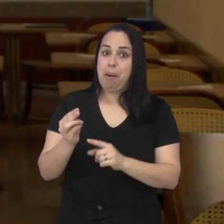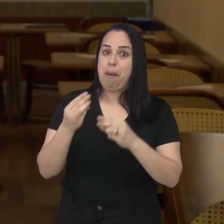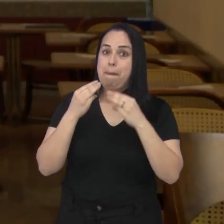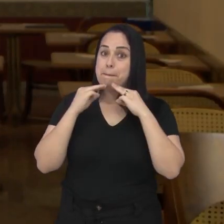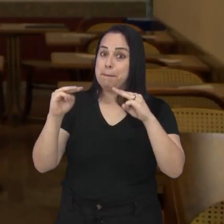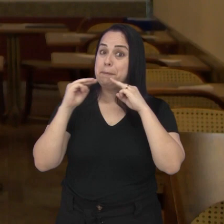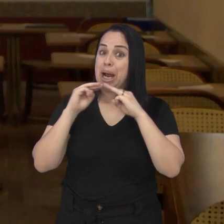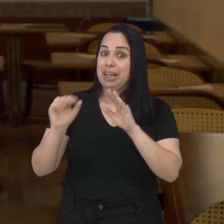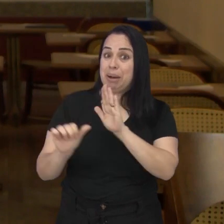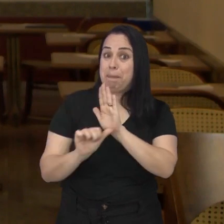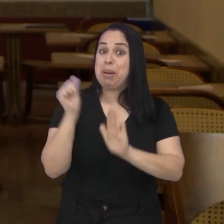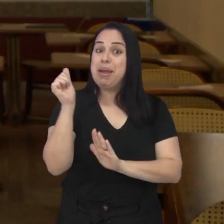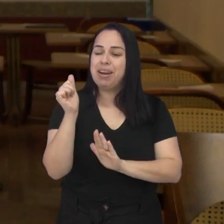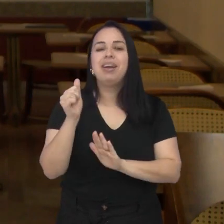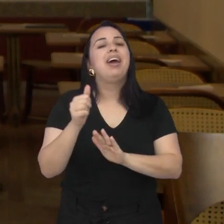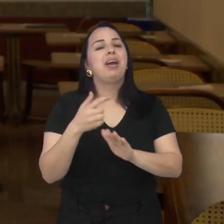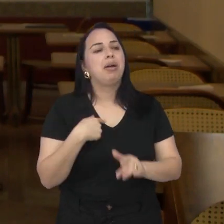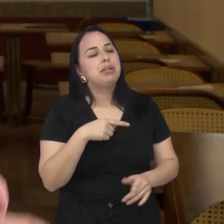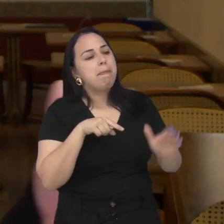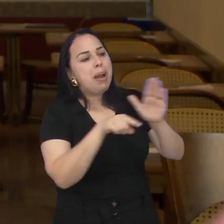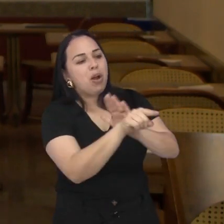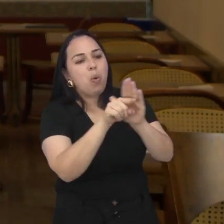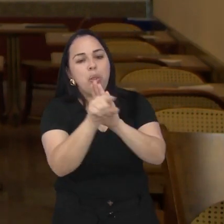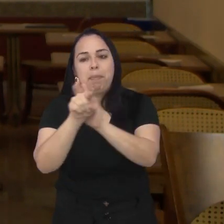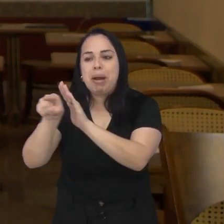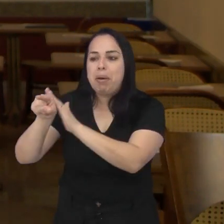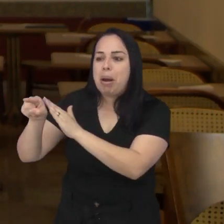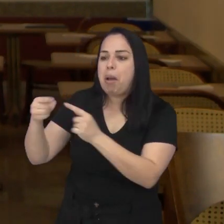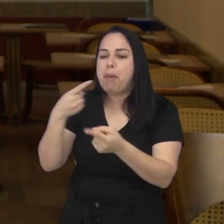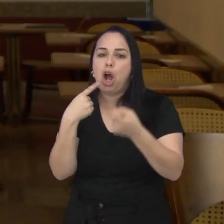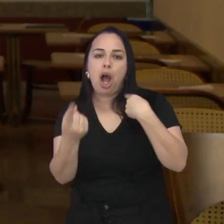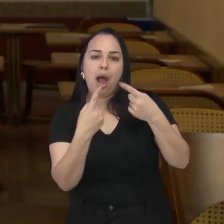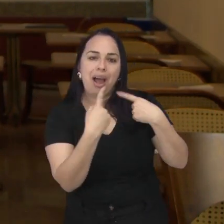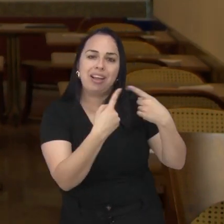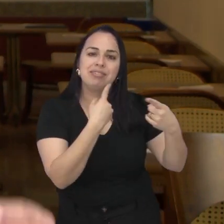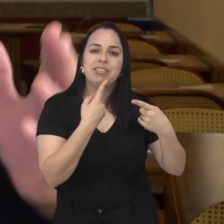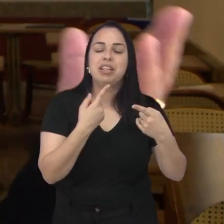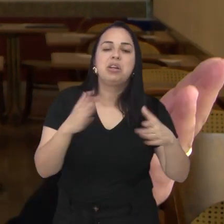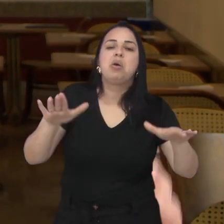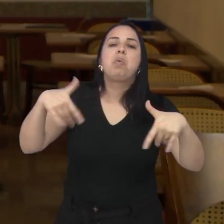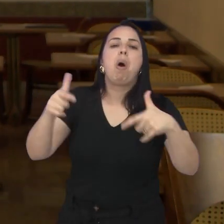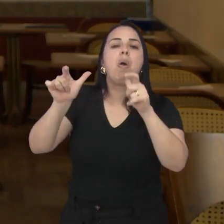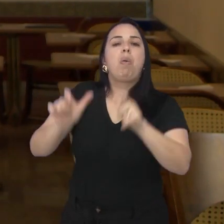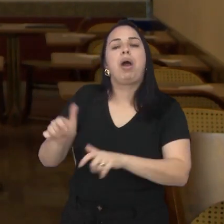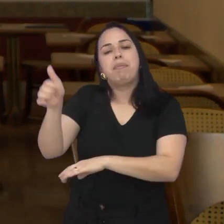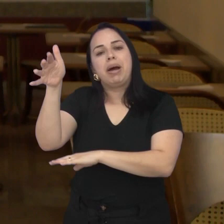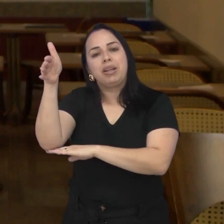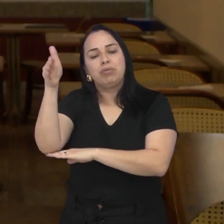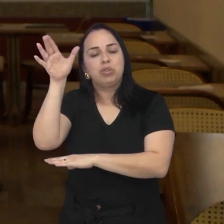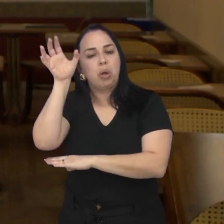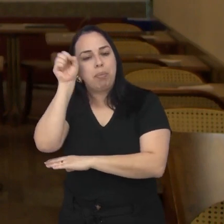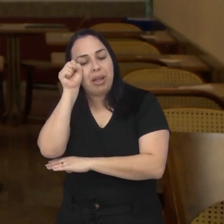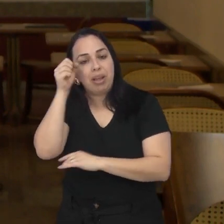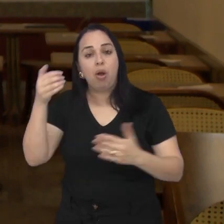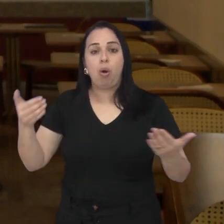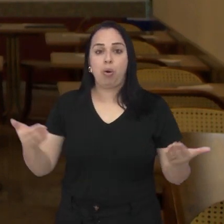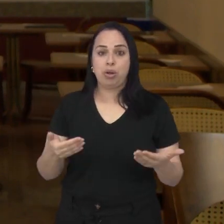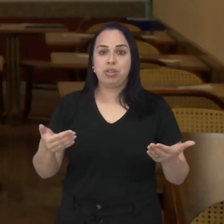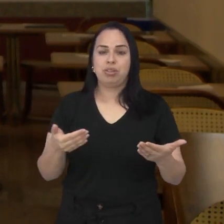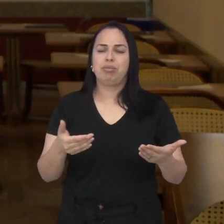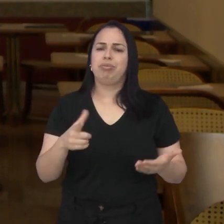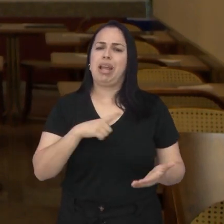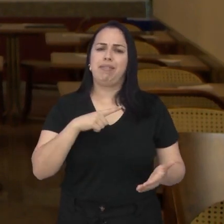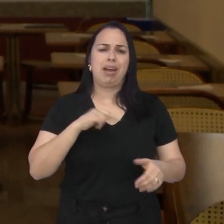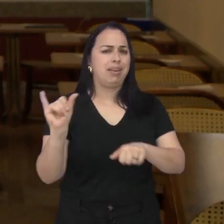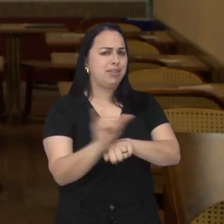é o boca a boca. Você pergunta informação para o seu amigo, para o seu parente, sobre um estabelecimento, sobre uma hospedagem. A partir daí, hoje